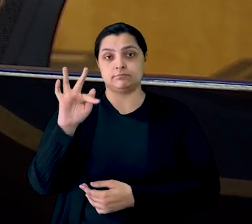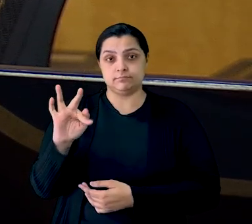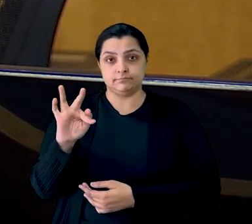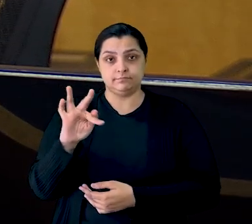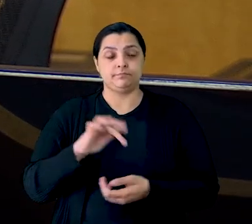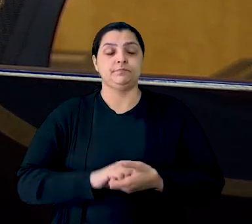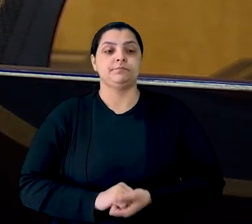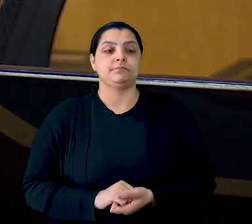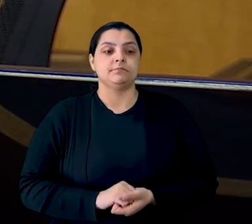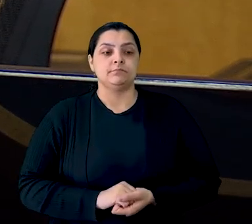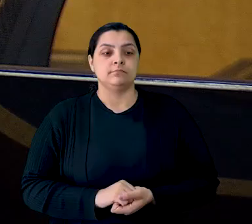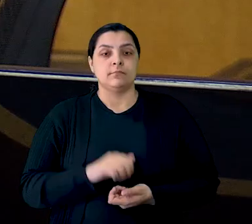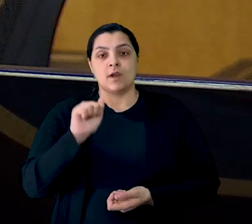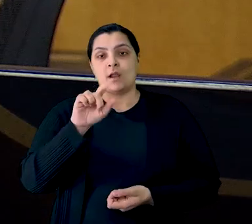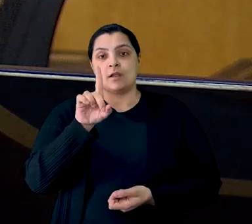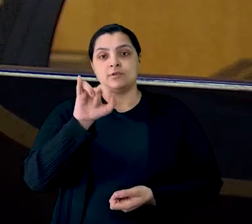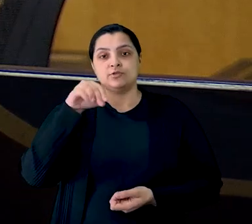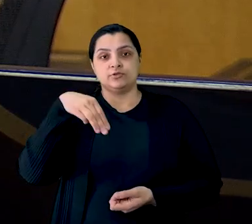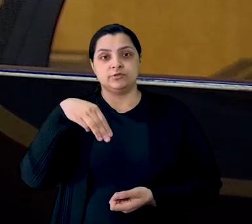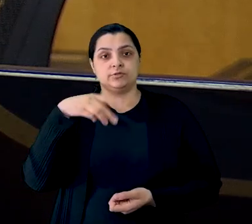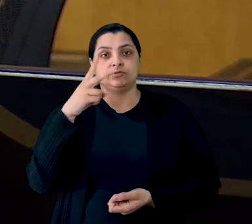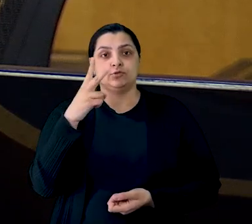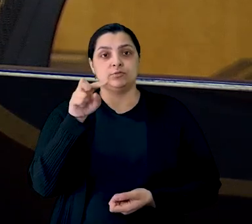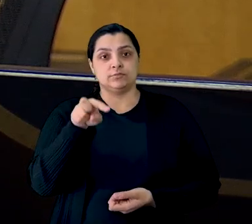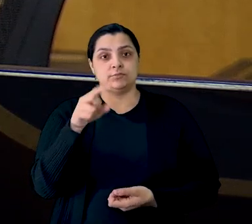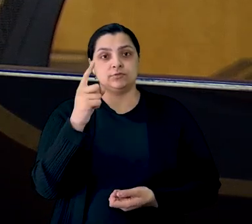Tribunal Federal na ADIM